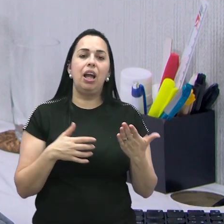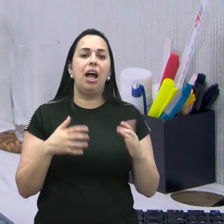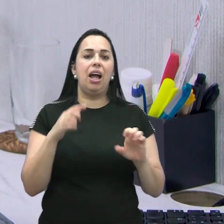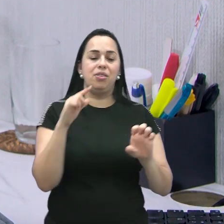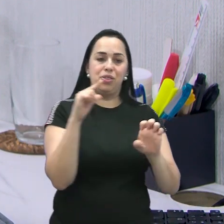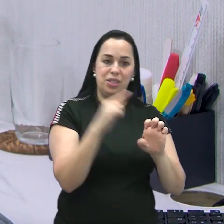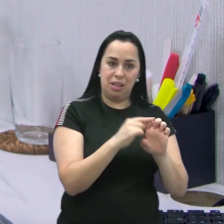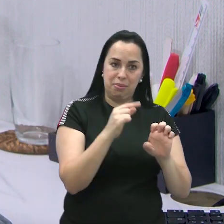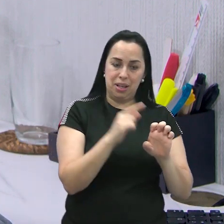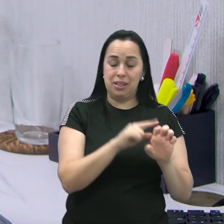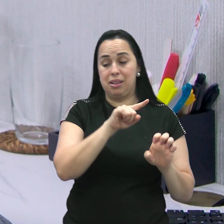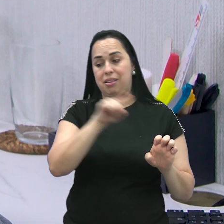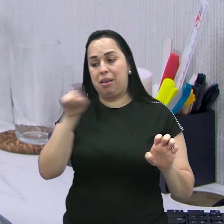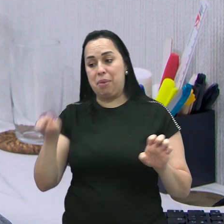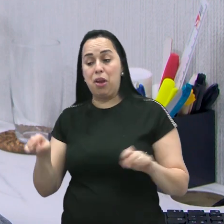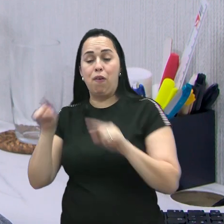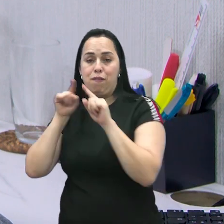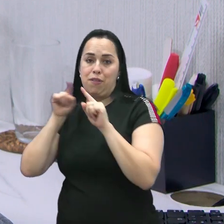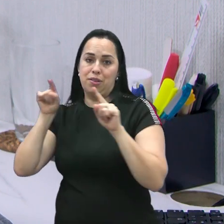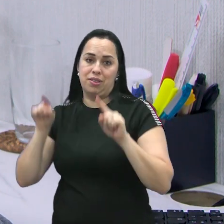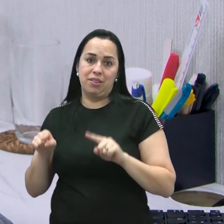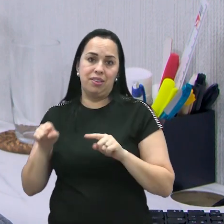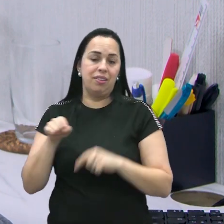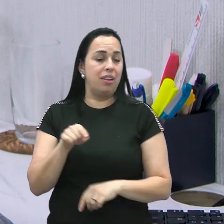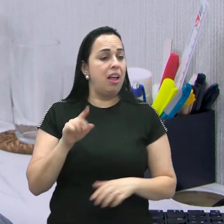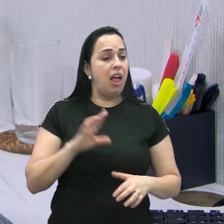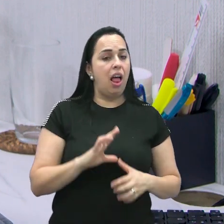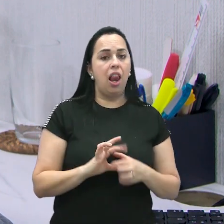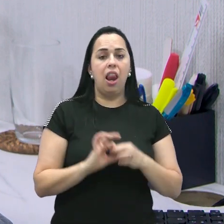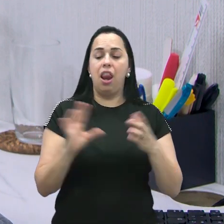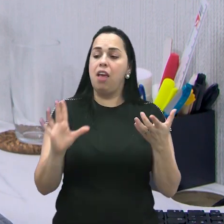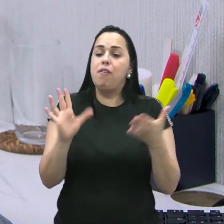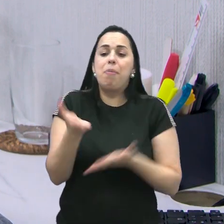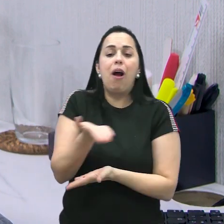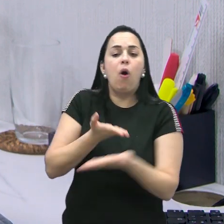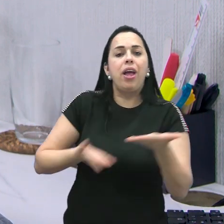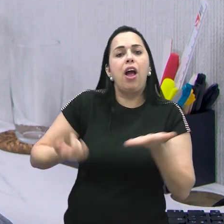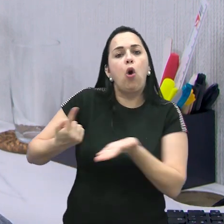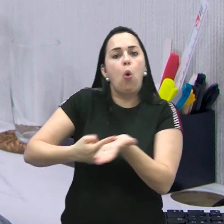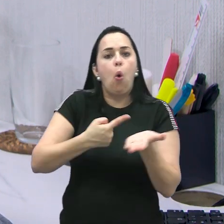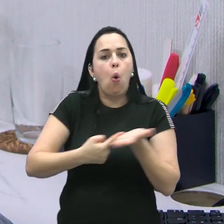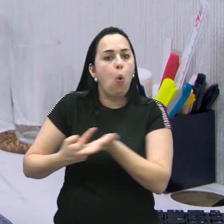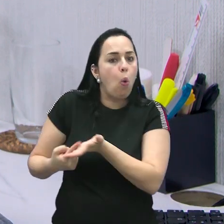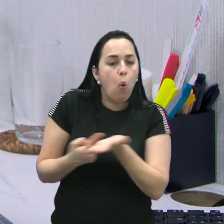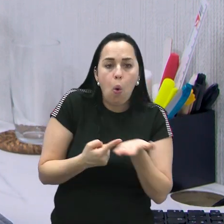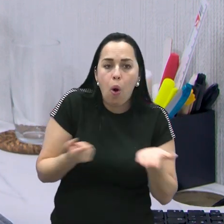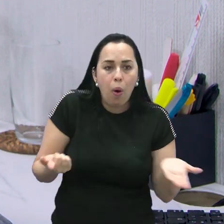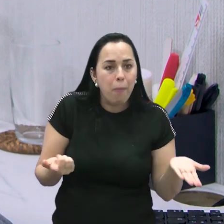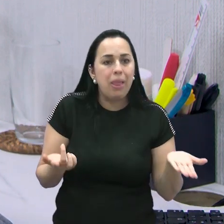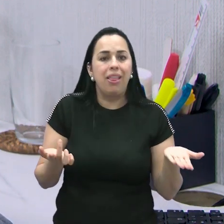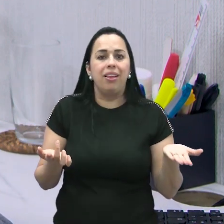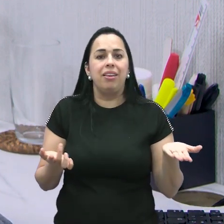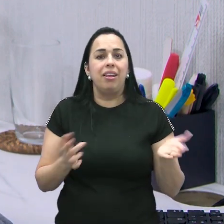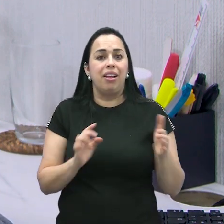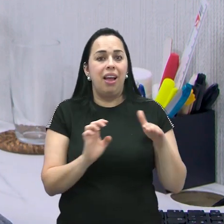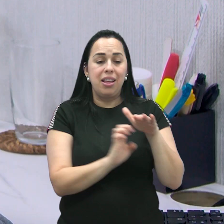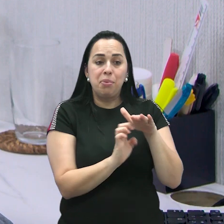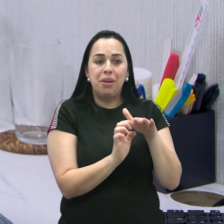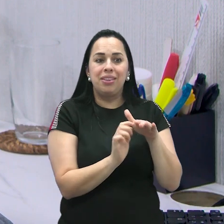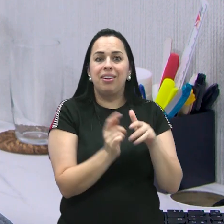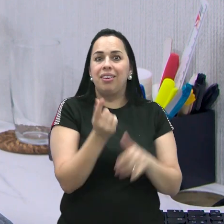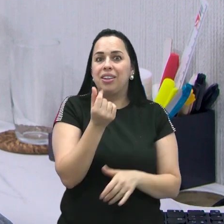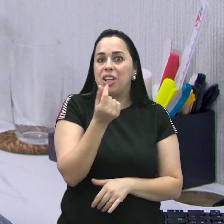tanto o empresário quanto o empregado, eles ficaram mais livres para uma negociação. Sem contar que a